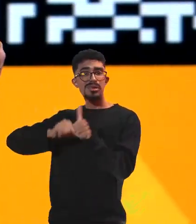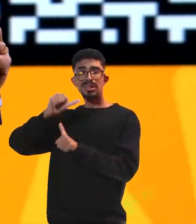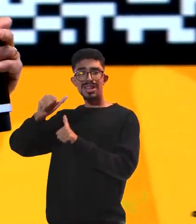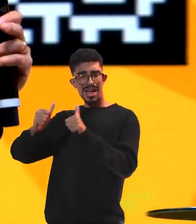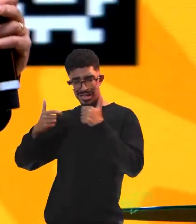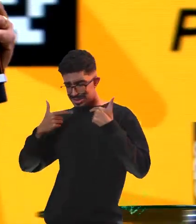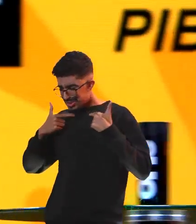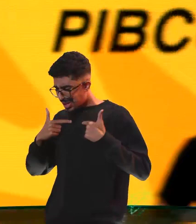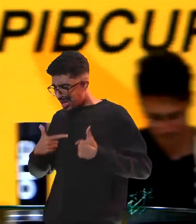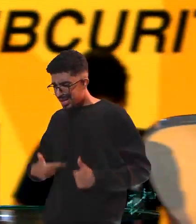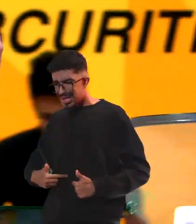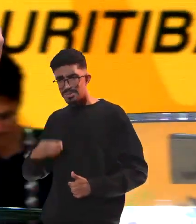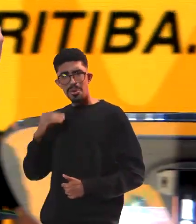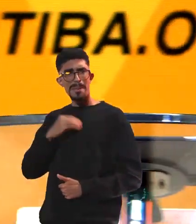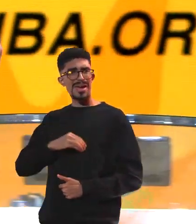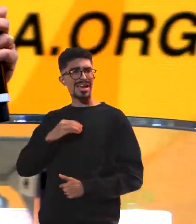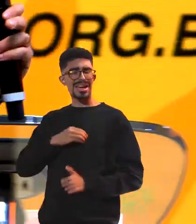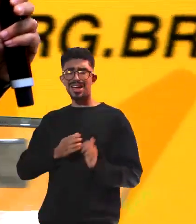limpo,